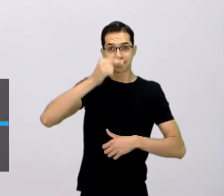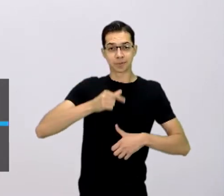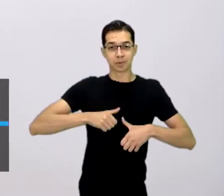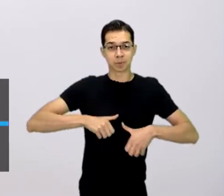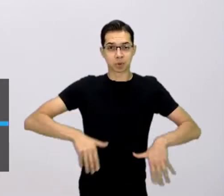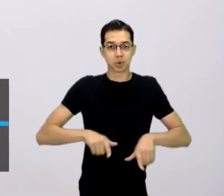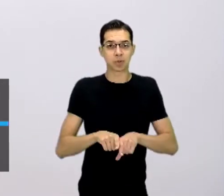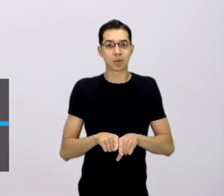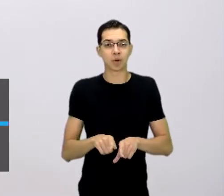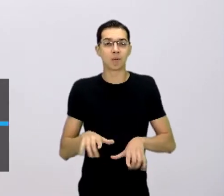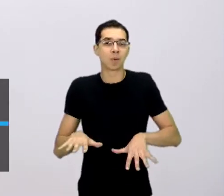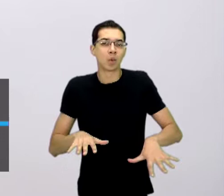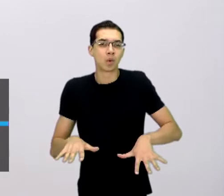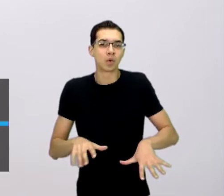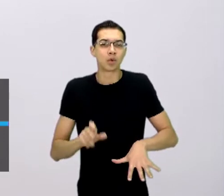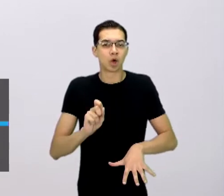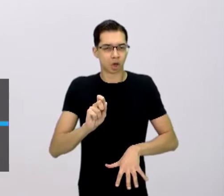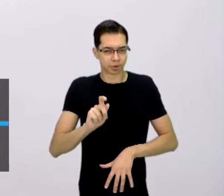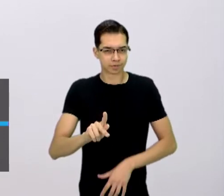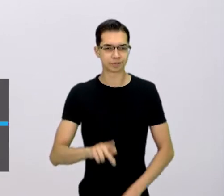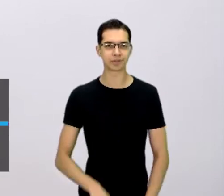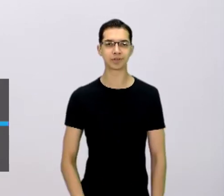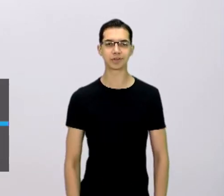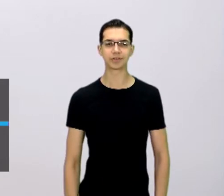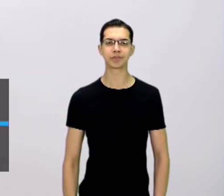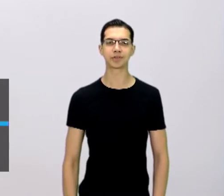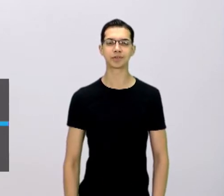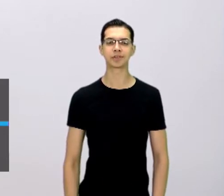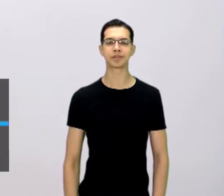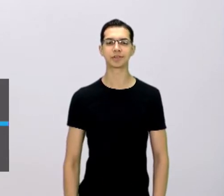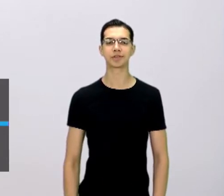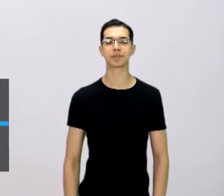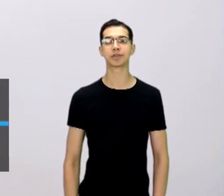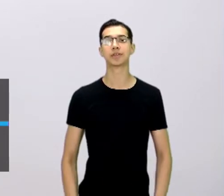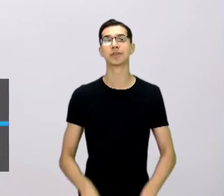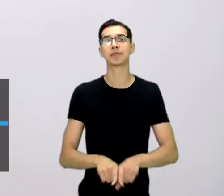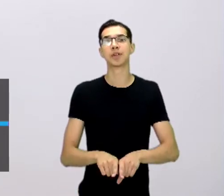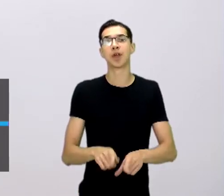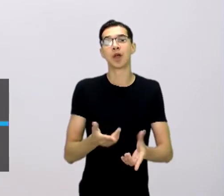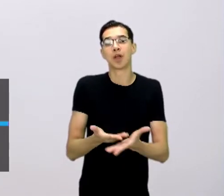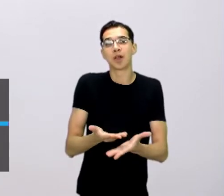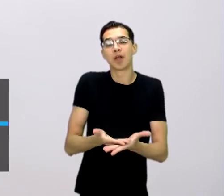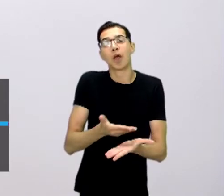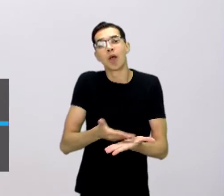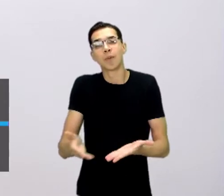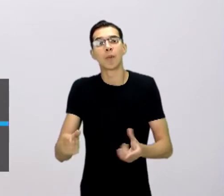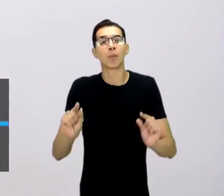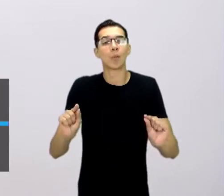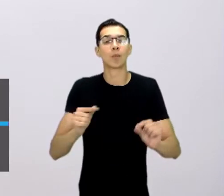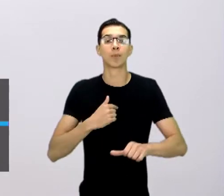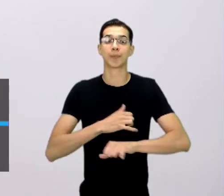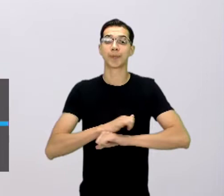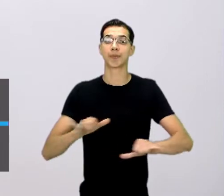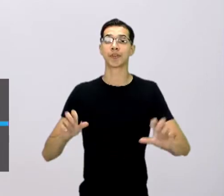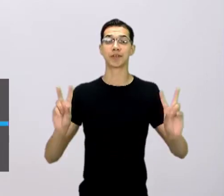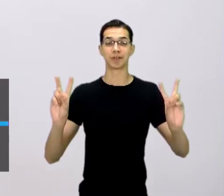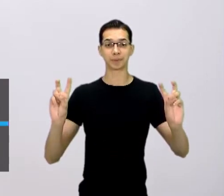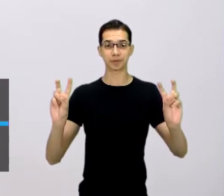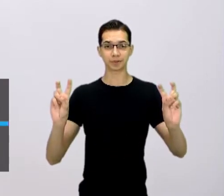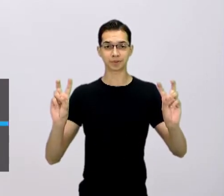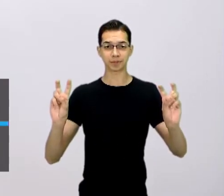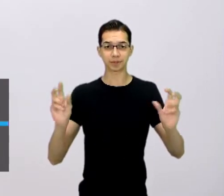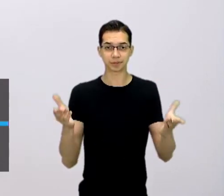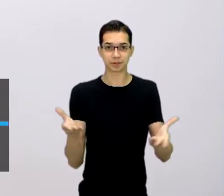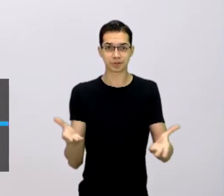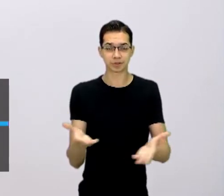galerinha? Então vamos lá. Vamos começar então mesmo, né, a nossa aula de hoje. Vamos entrar então no assunto da nossa aula de